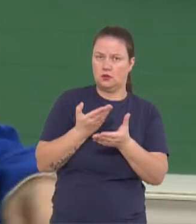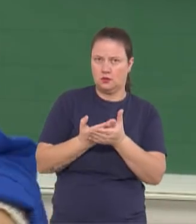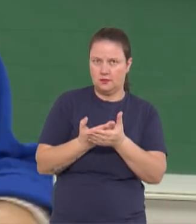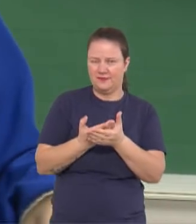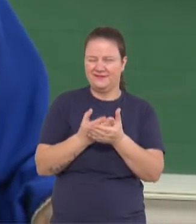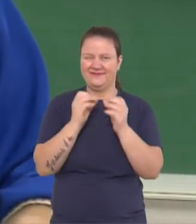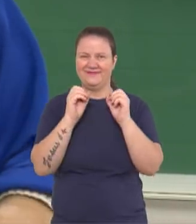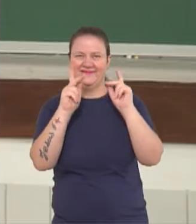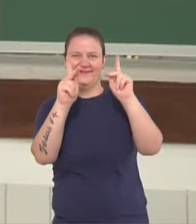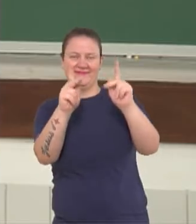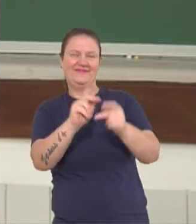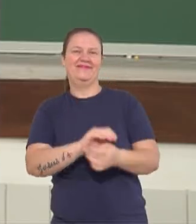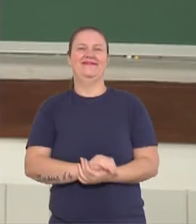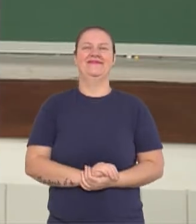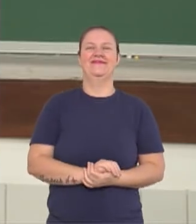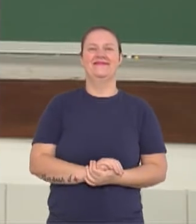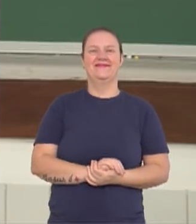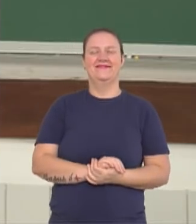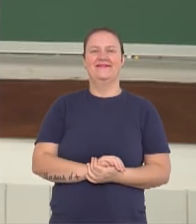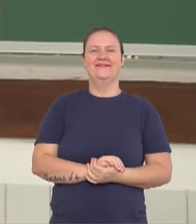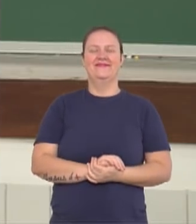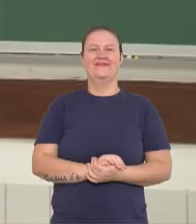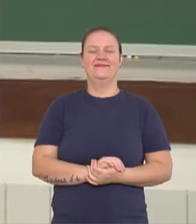conteúdos, ok? Então vamos lá?